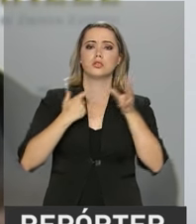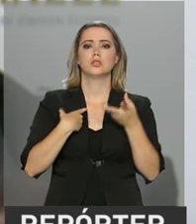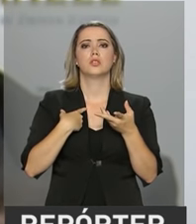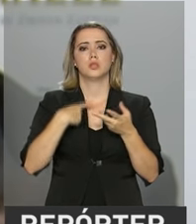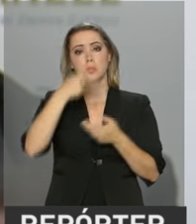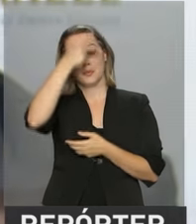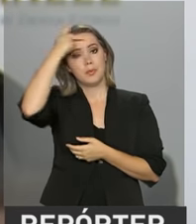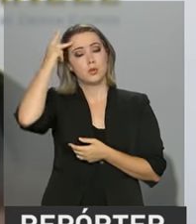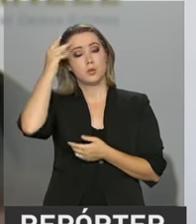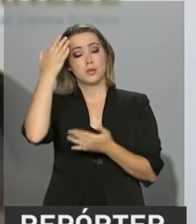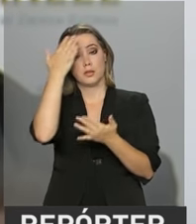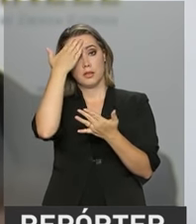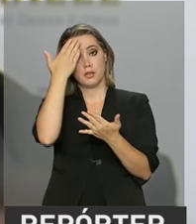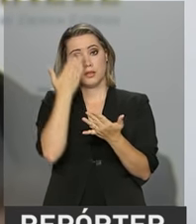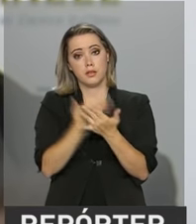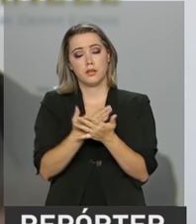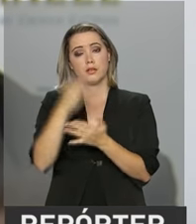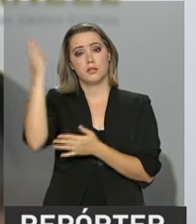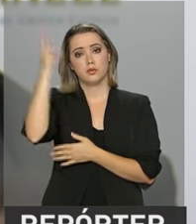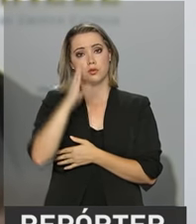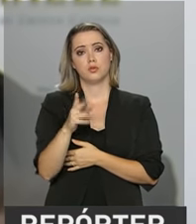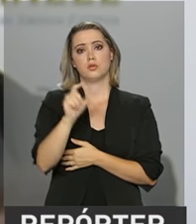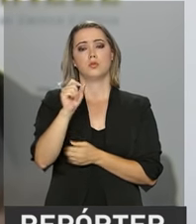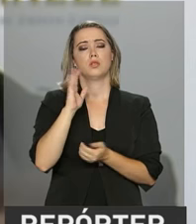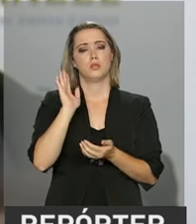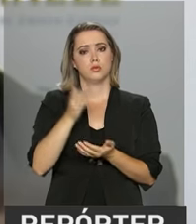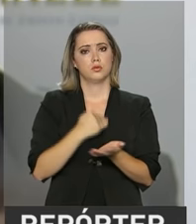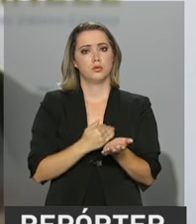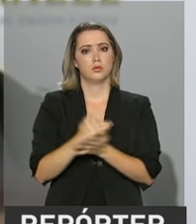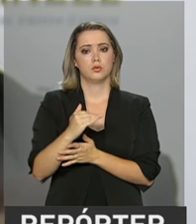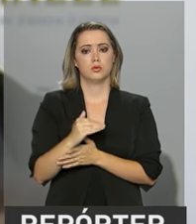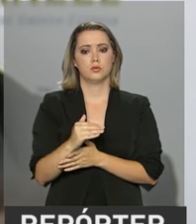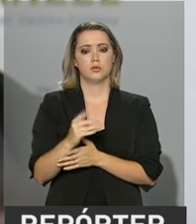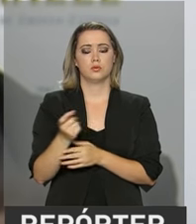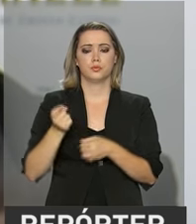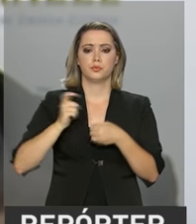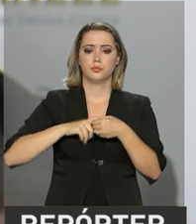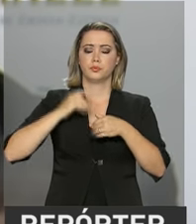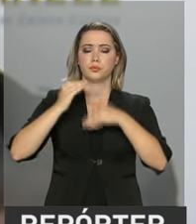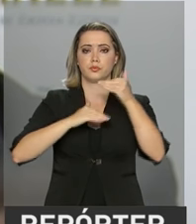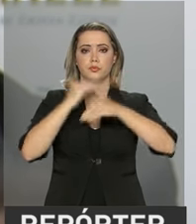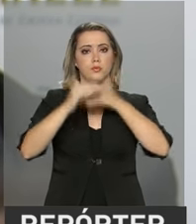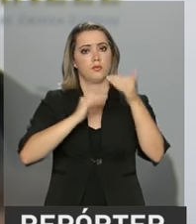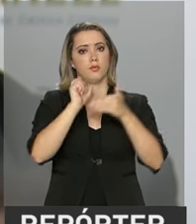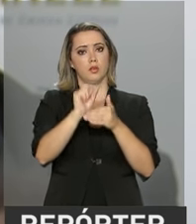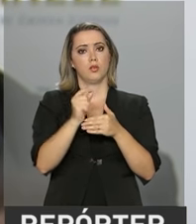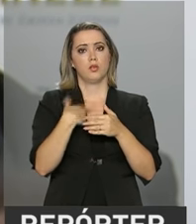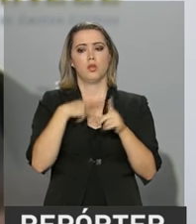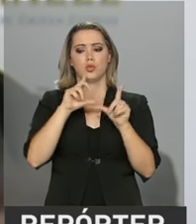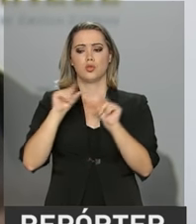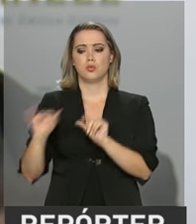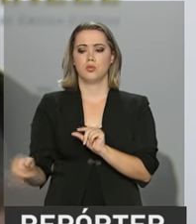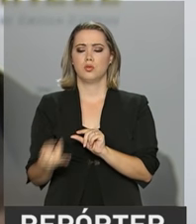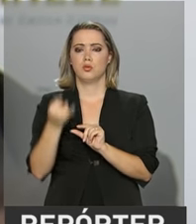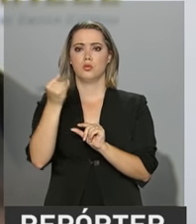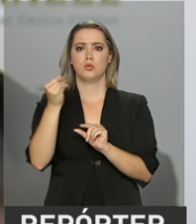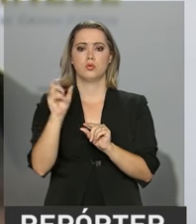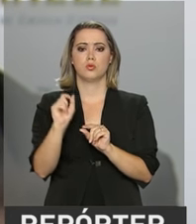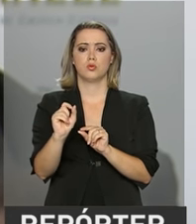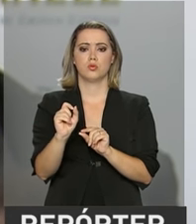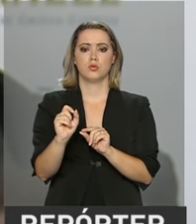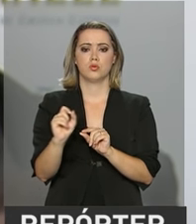do brasil que acreditam que o brasil já começa estamos vendo pela queda dos juros pela queda